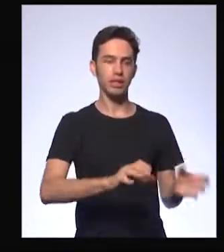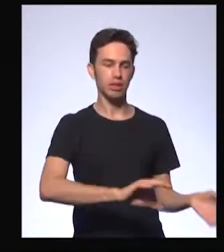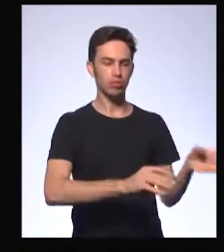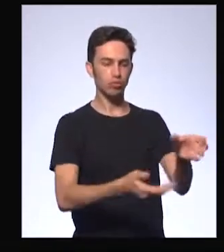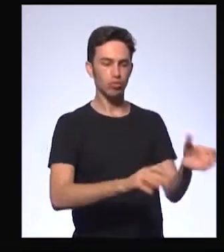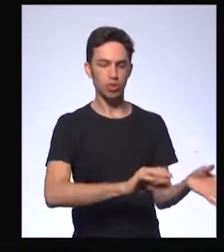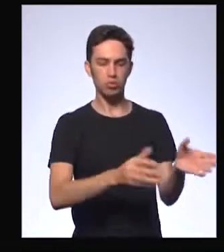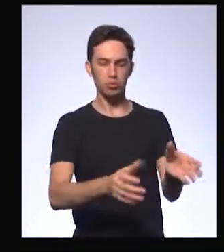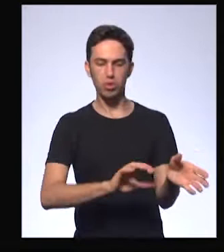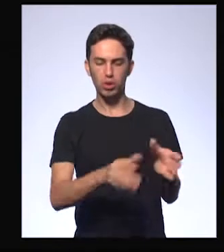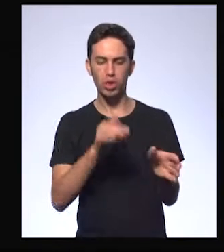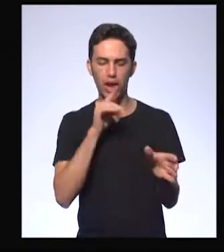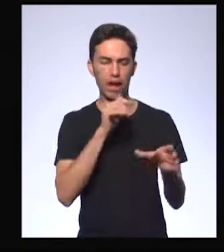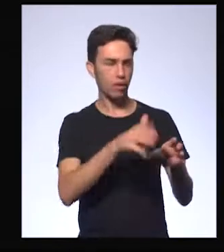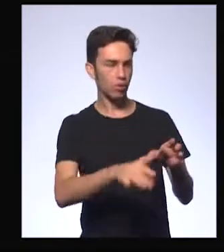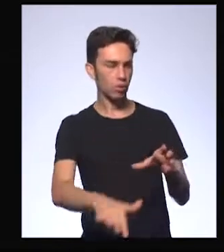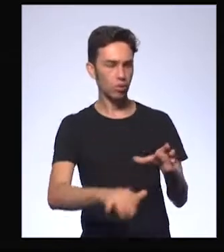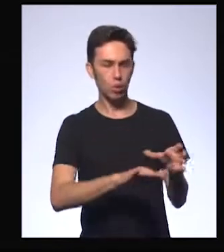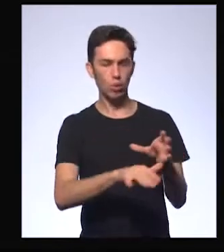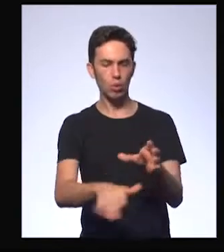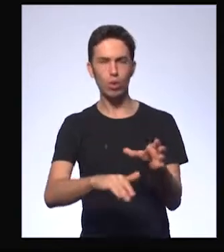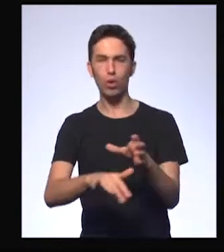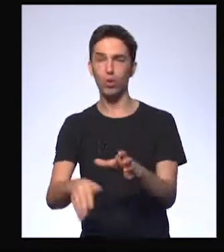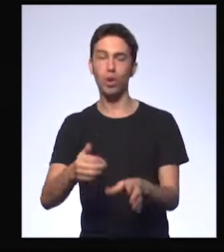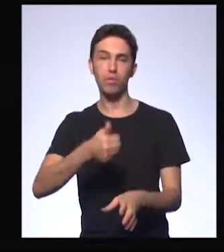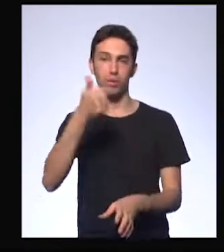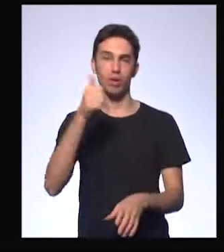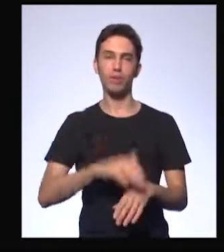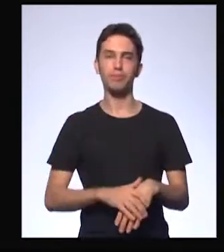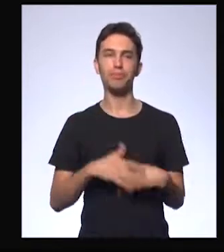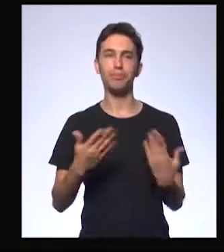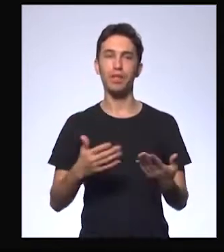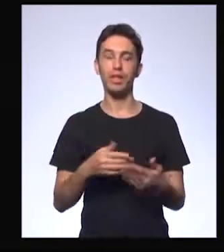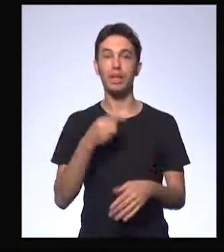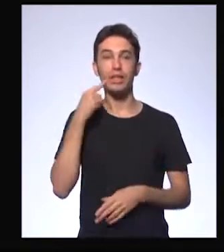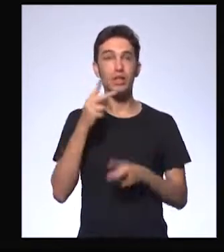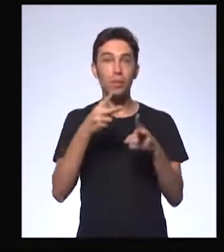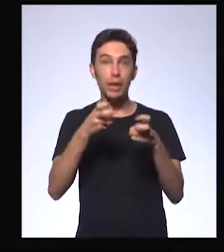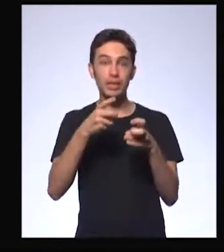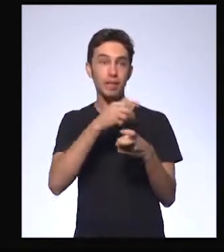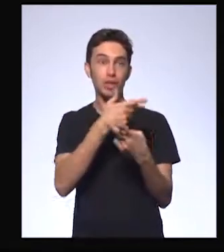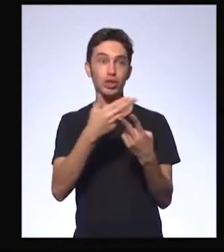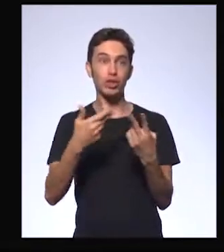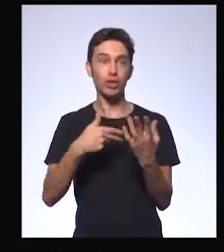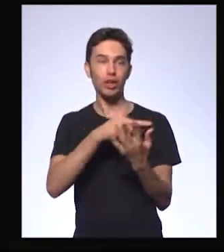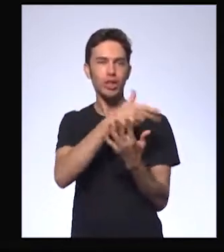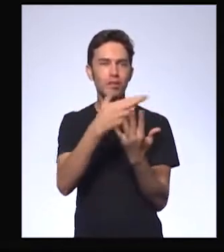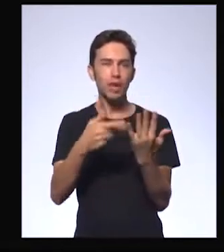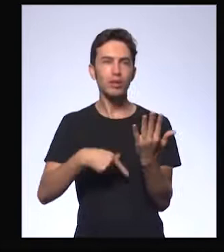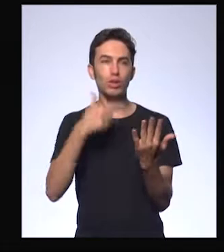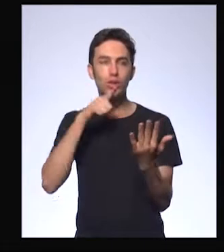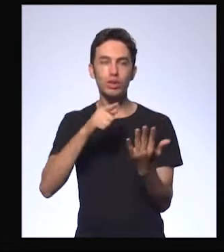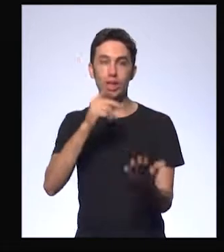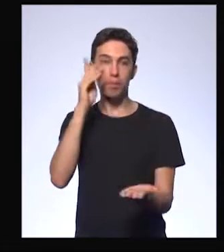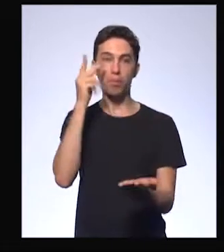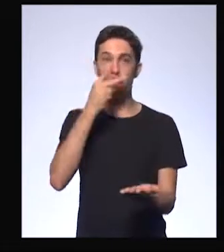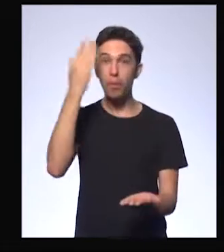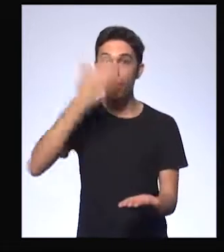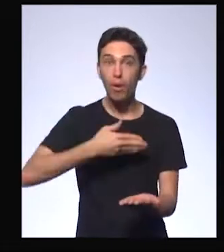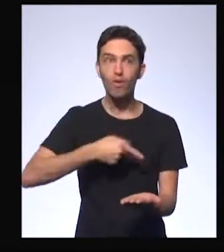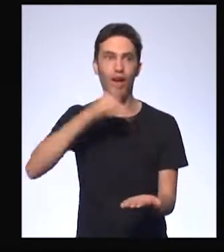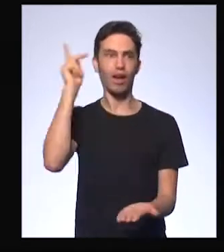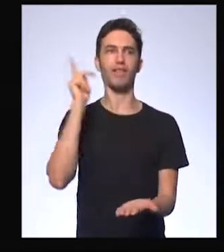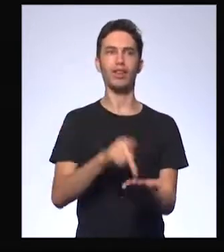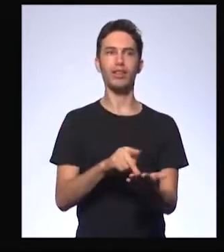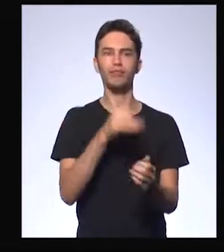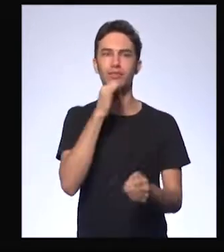parágrafo, a gente tem a seguinte frase. Seu nome científico é Aedes aegypti, ele é de cor preta e tem várias pintinhas brancas.